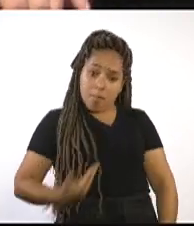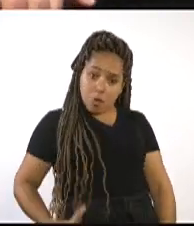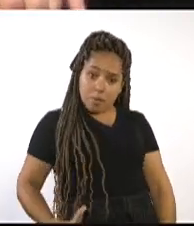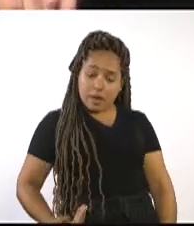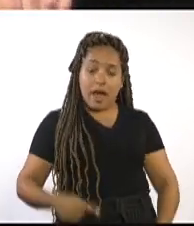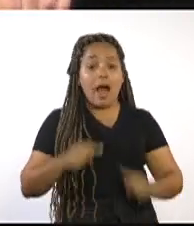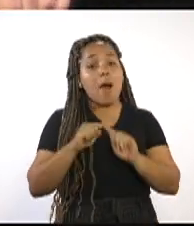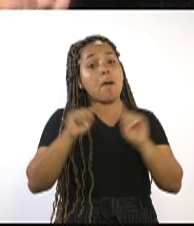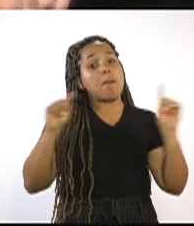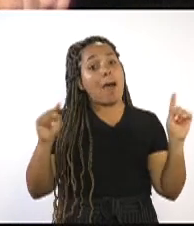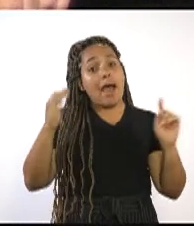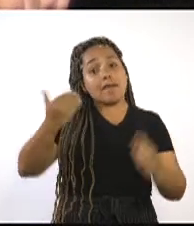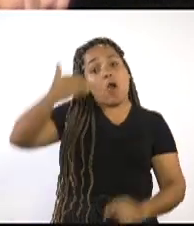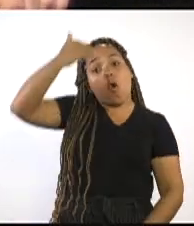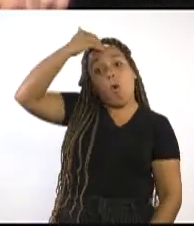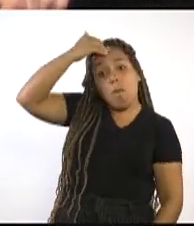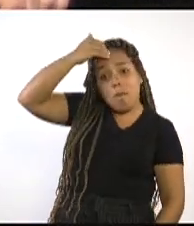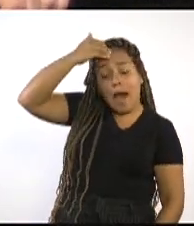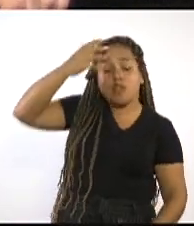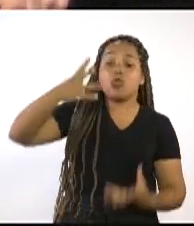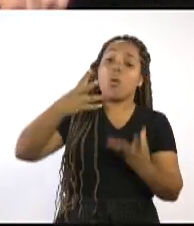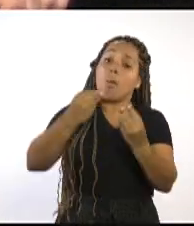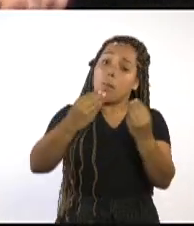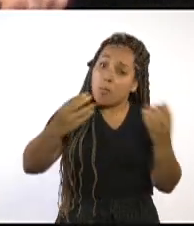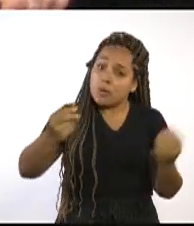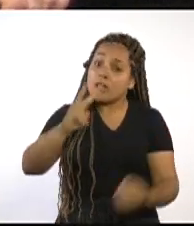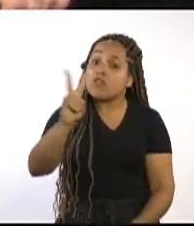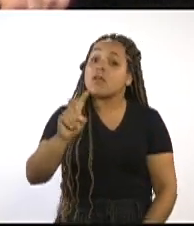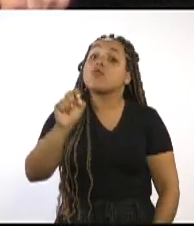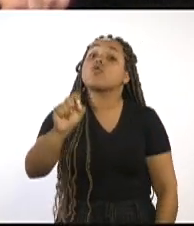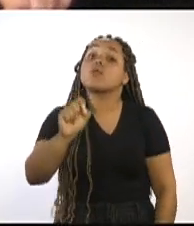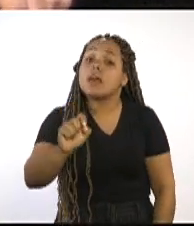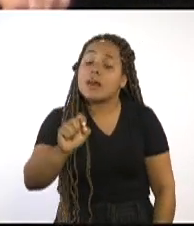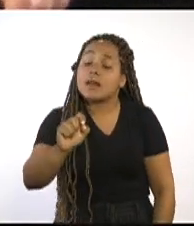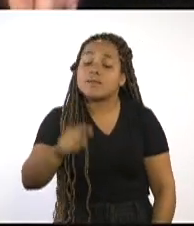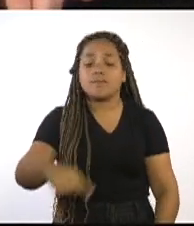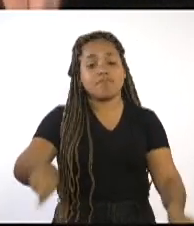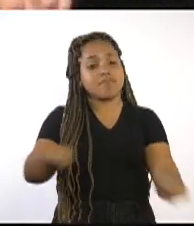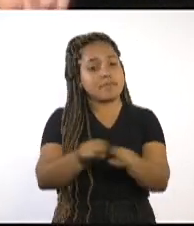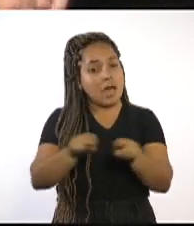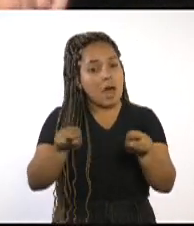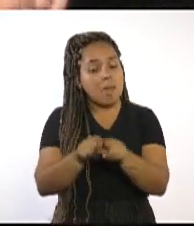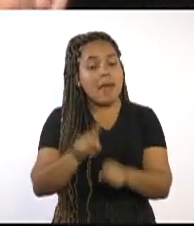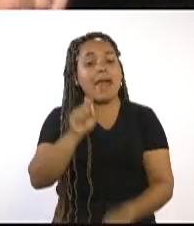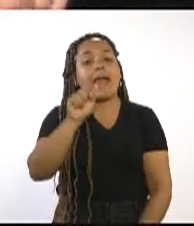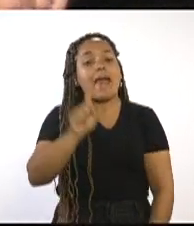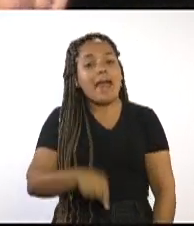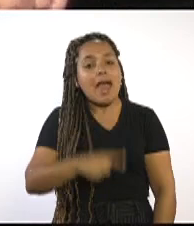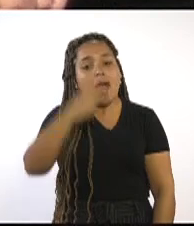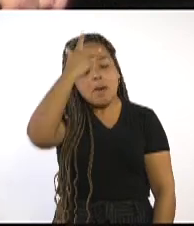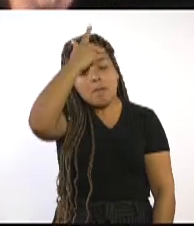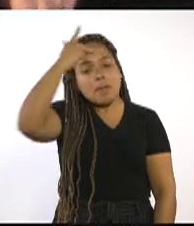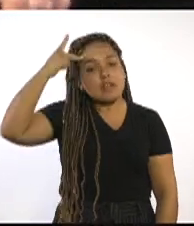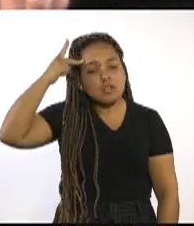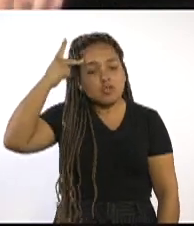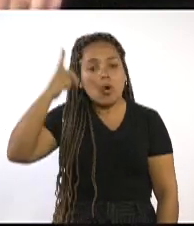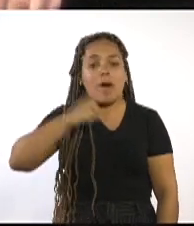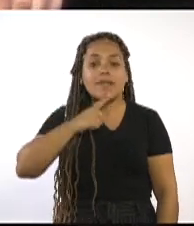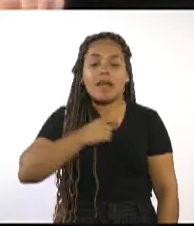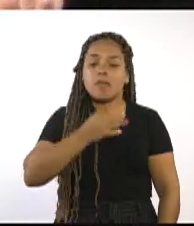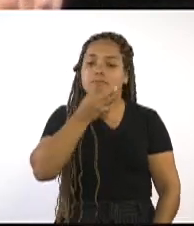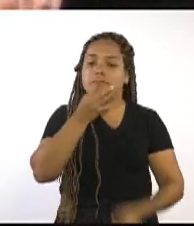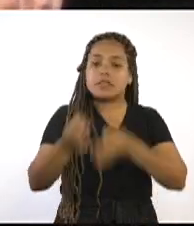Mas os culpados, muitas vezes, também são aqueles que